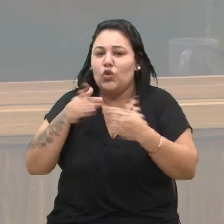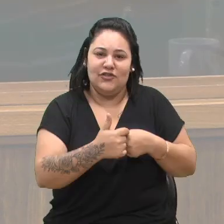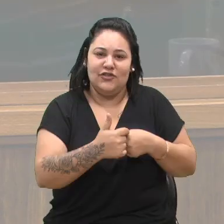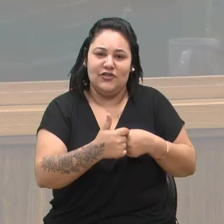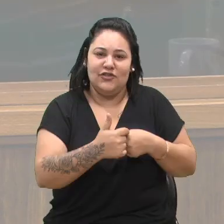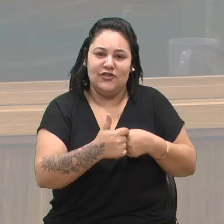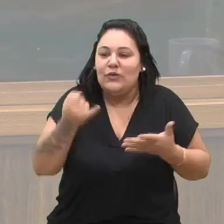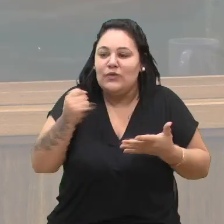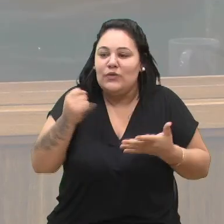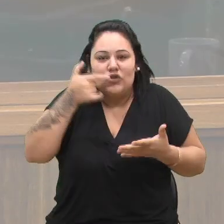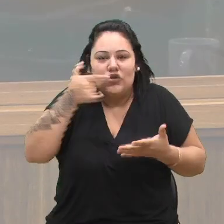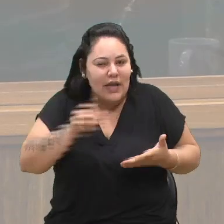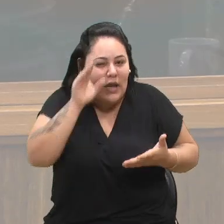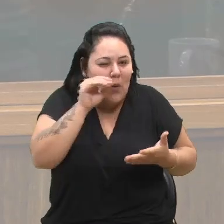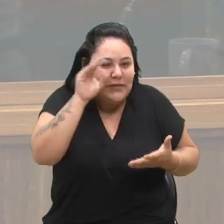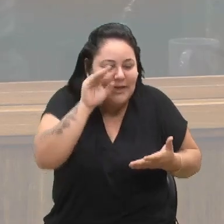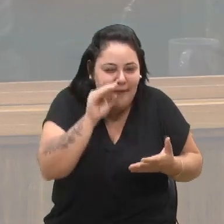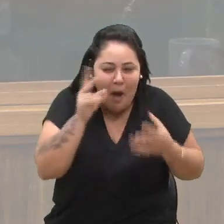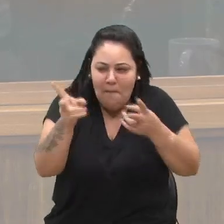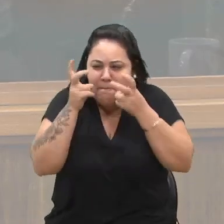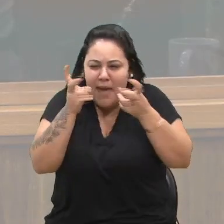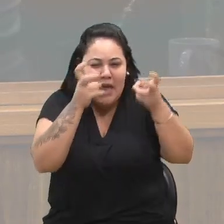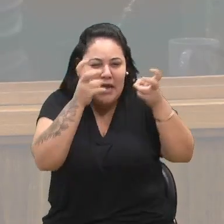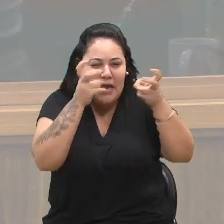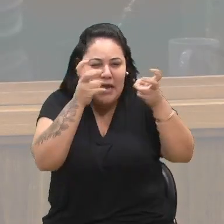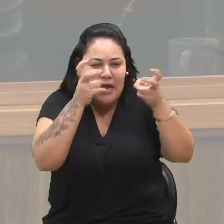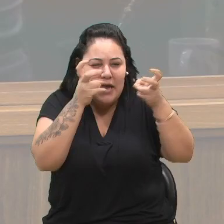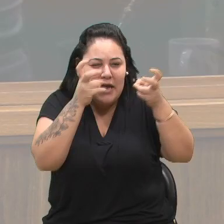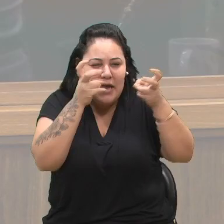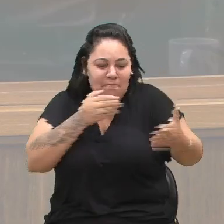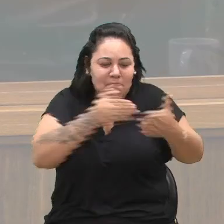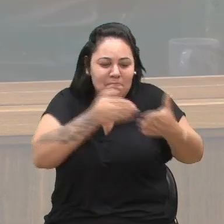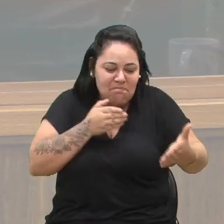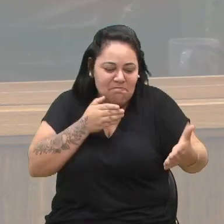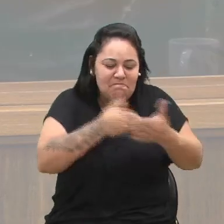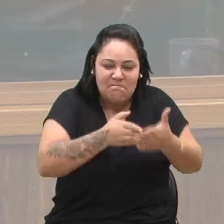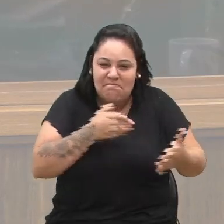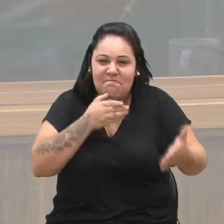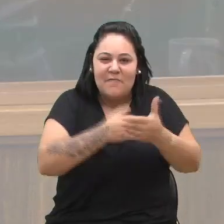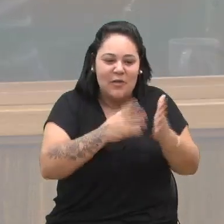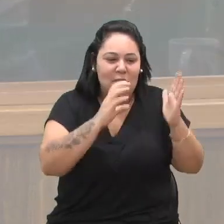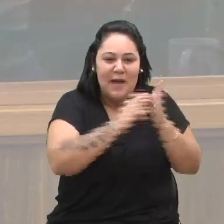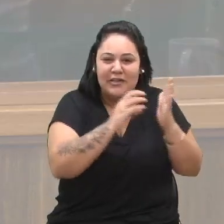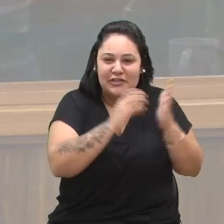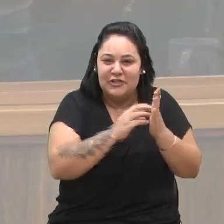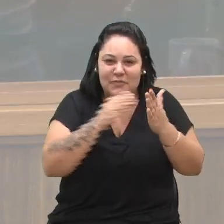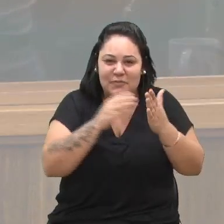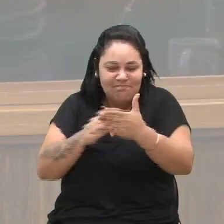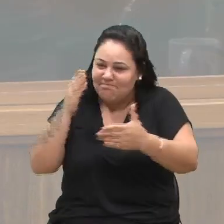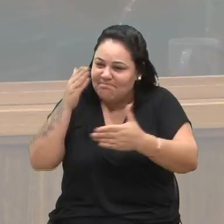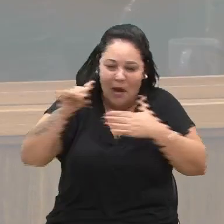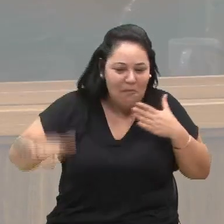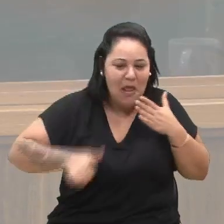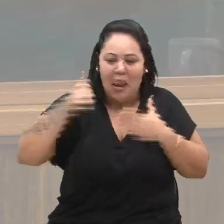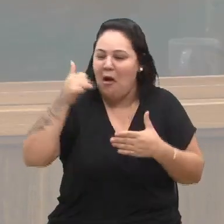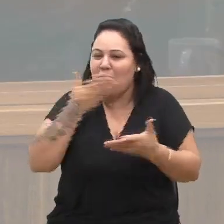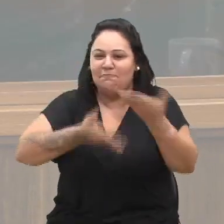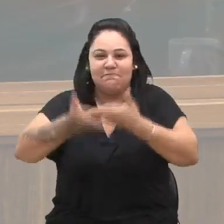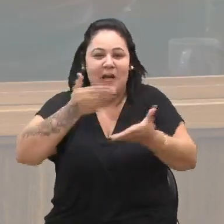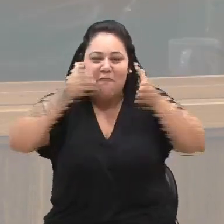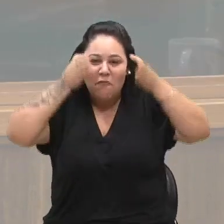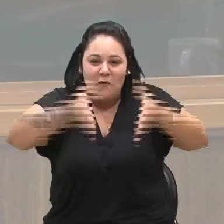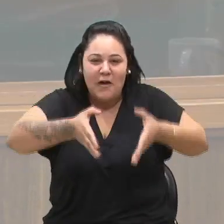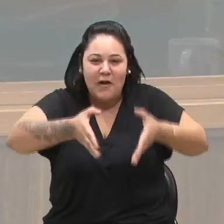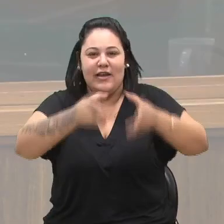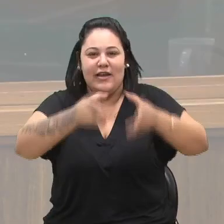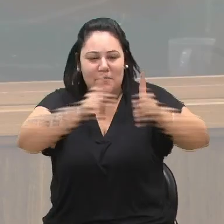consegue observar isso, consegue ultrapassar as barreiras de um partido, as barreiras do nosso mandato, entender que a gente precisa